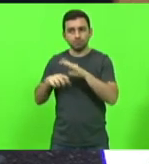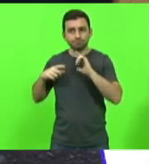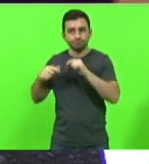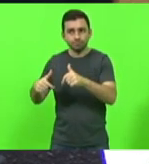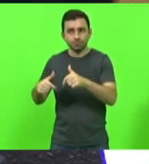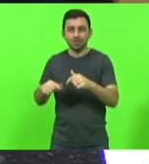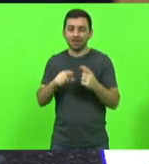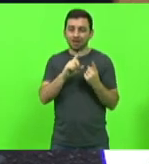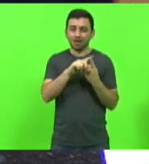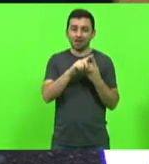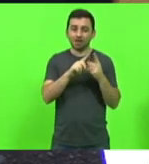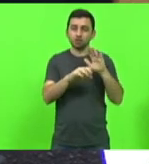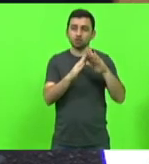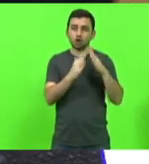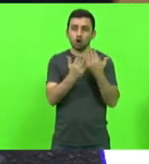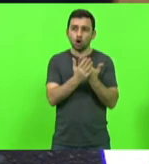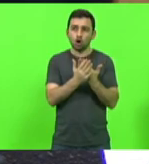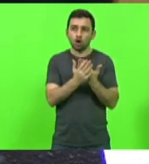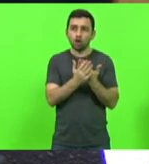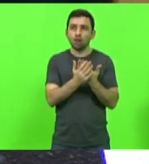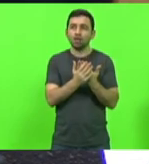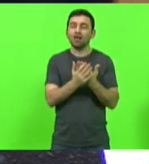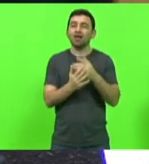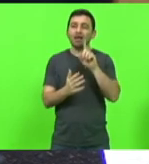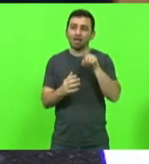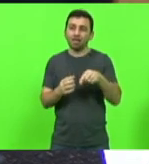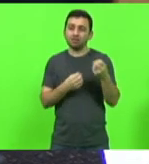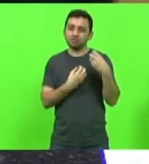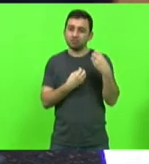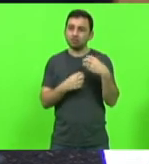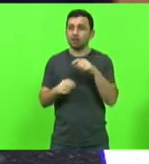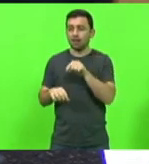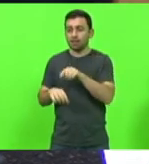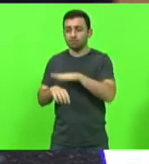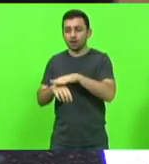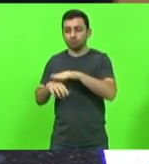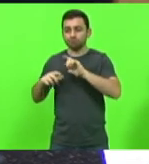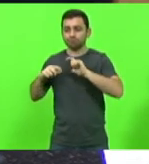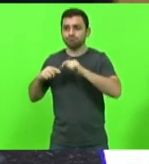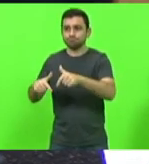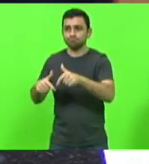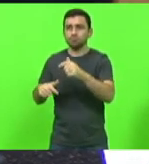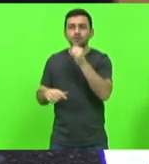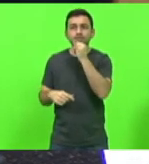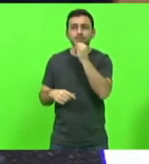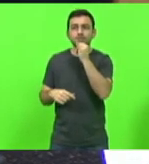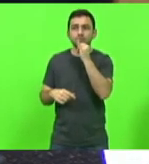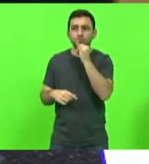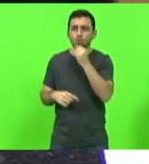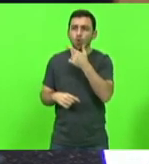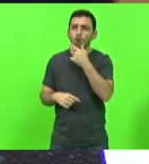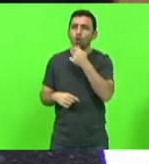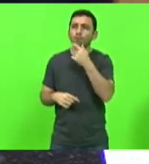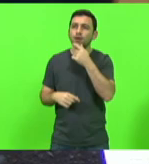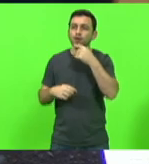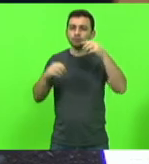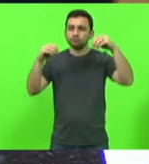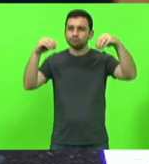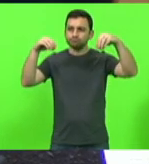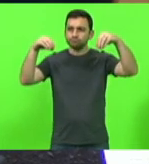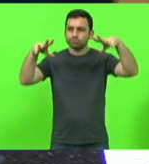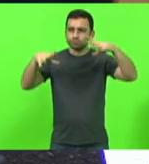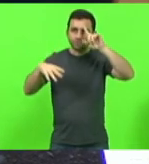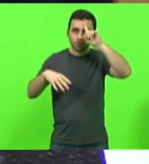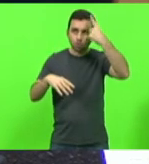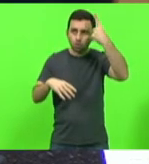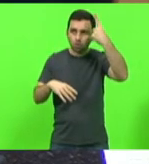mas o ser humano só vai mudar o mundo com competência de ação. Por exemplo, Thomas Edison, que inventou a lâmpada,